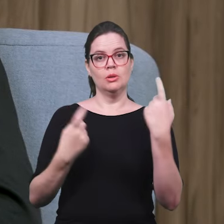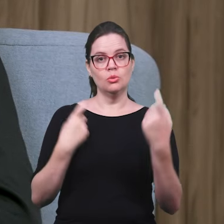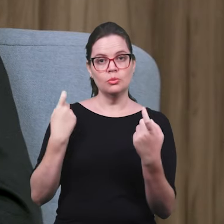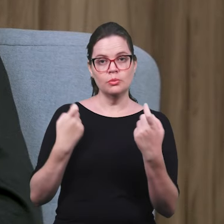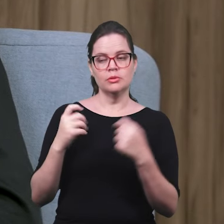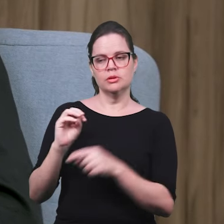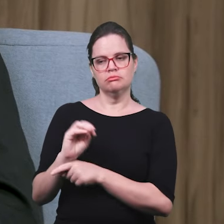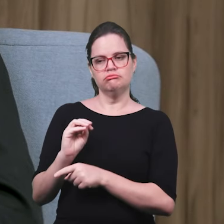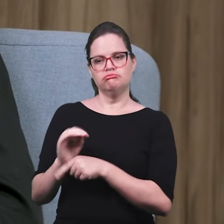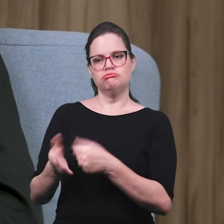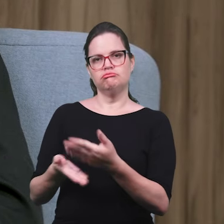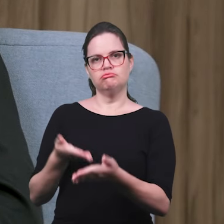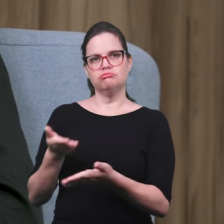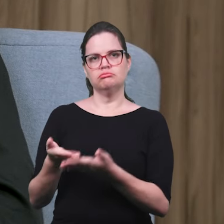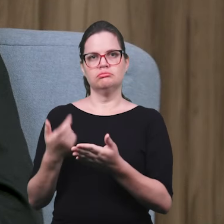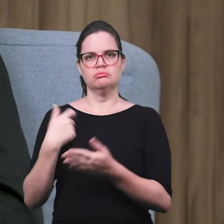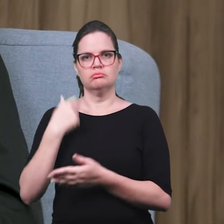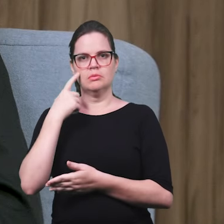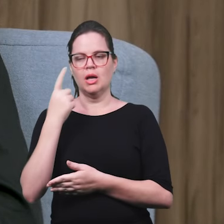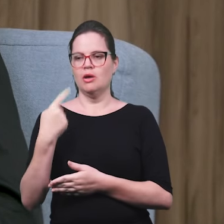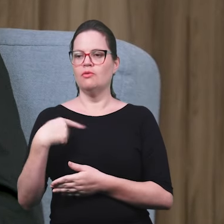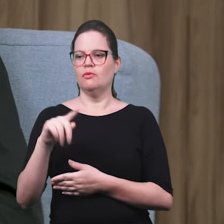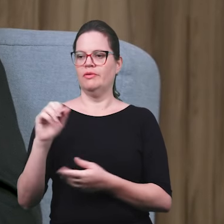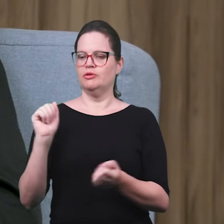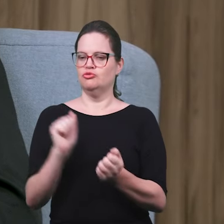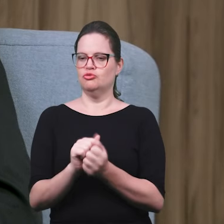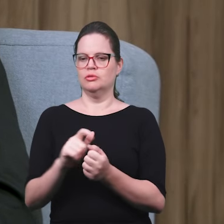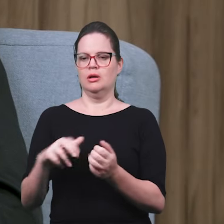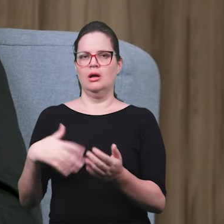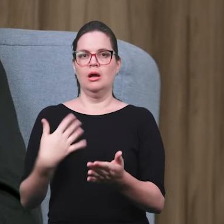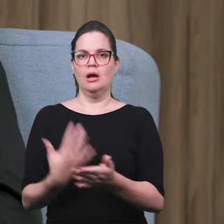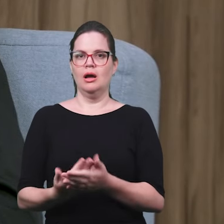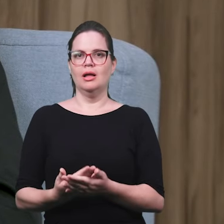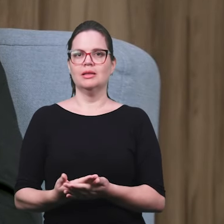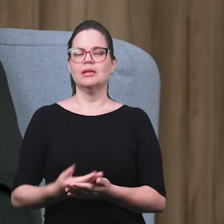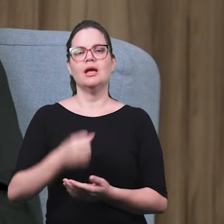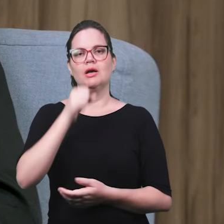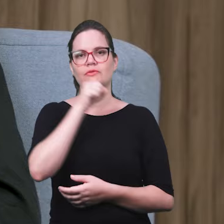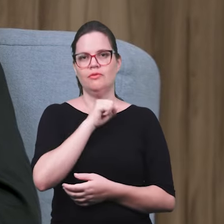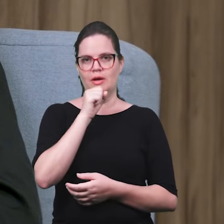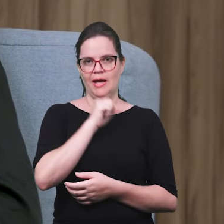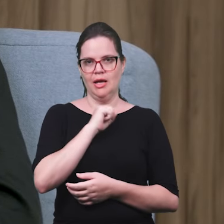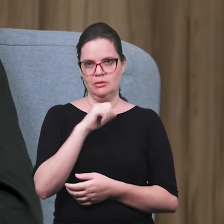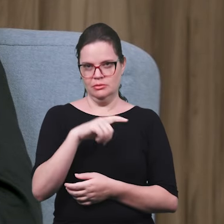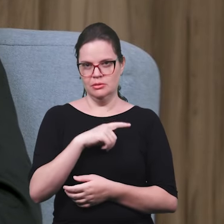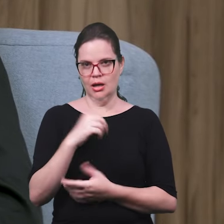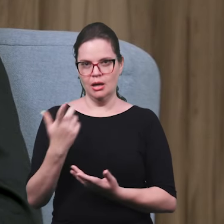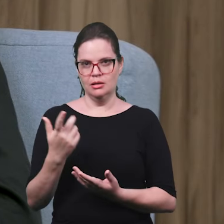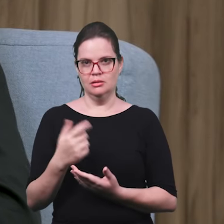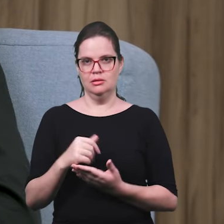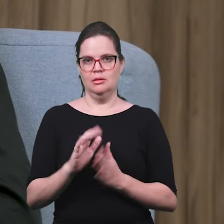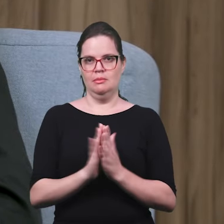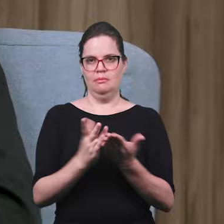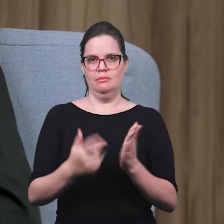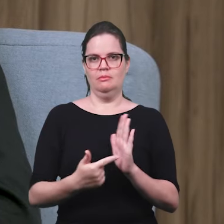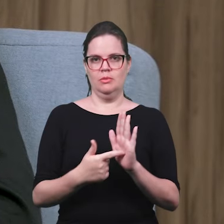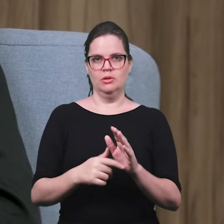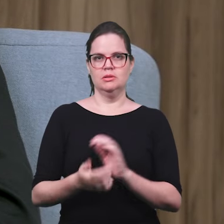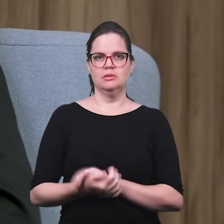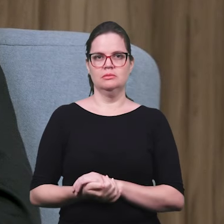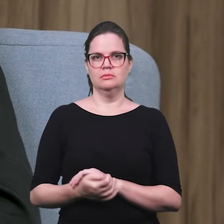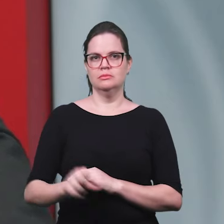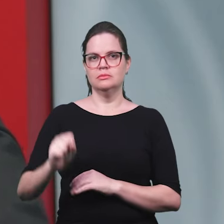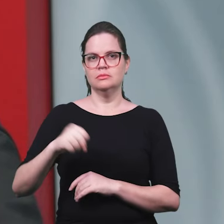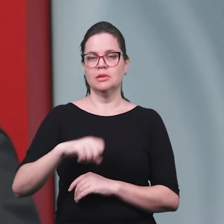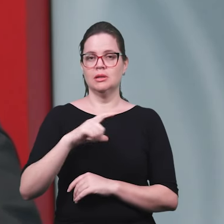se preocupou e diz assim, eu vou com ele até a velhice, eu vou com ele até os últimos dias. Nós conseguimos ver isso na Bíblia?